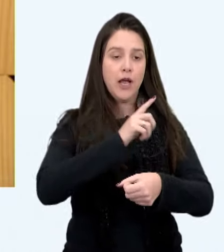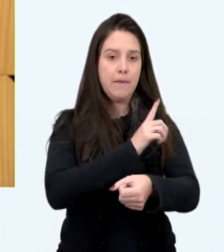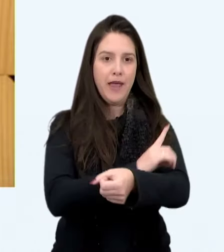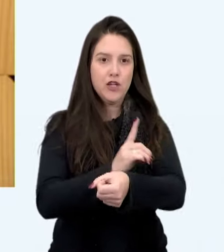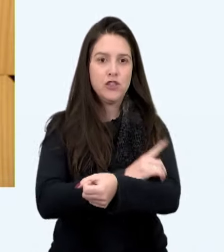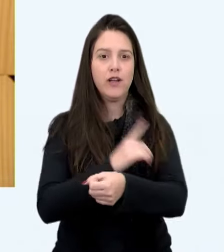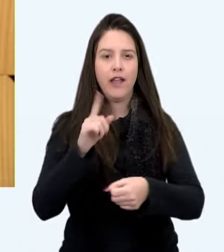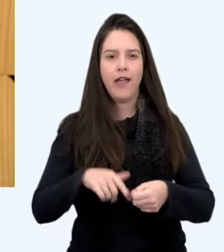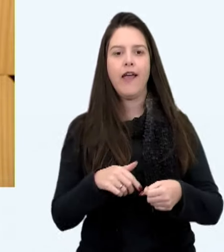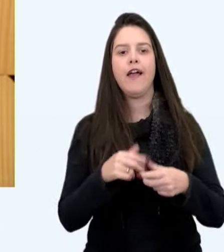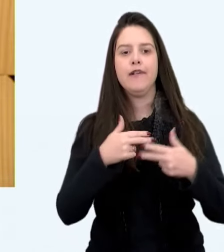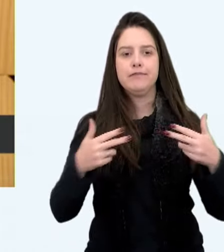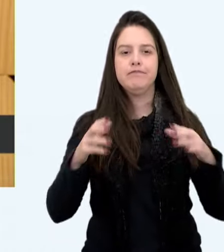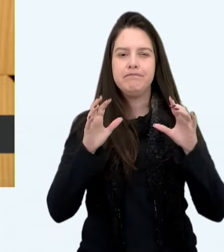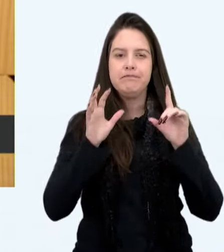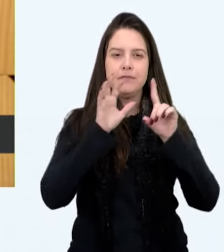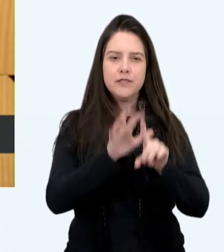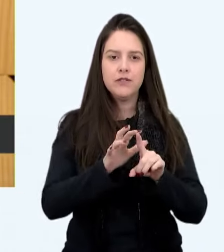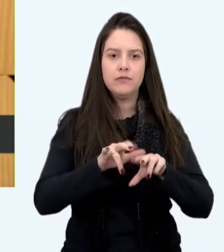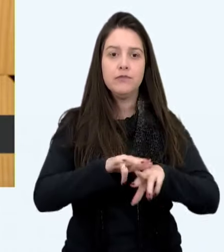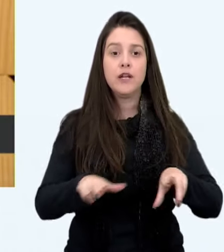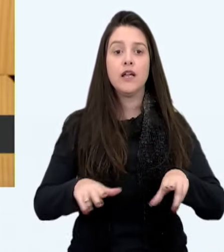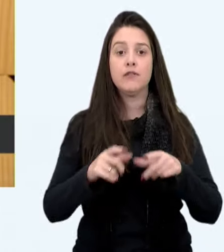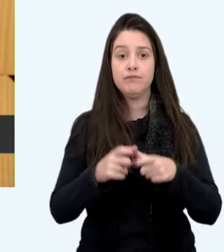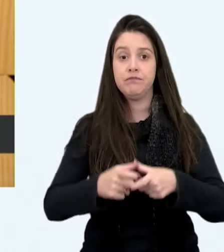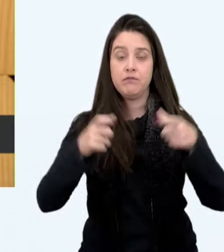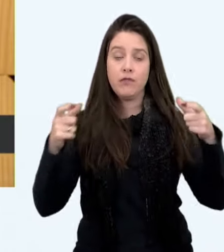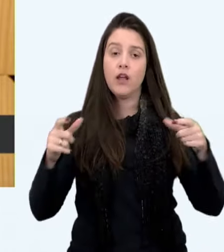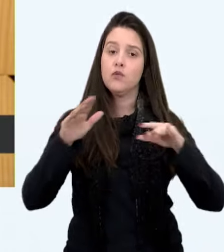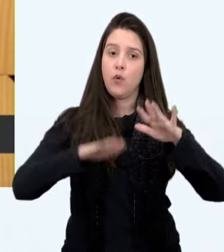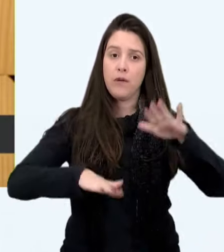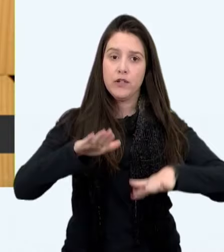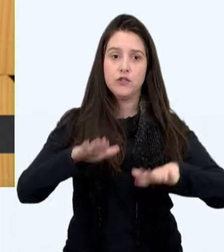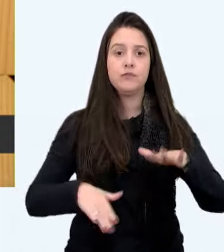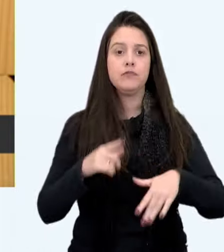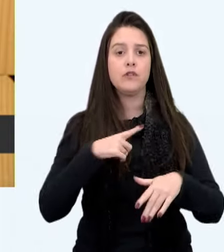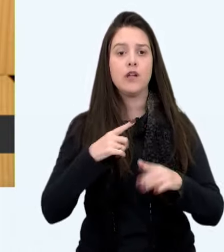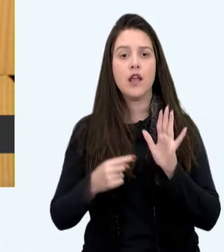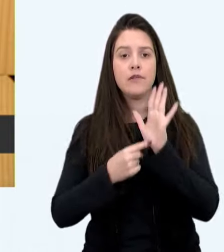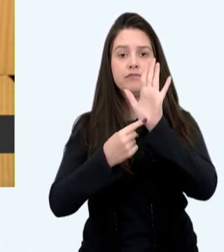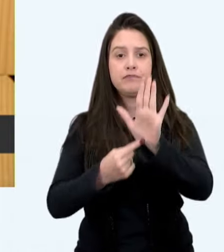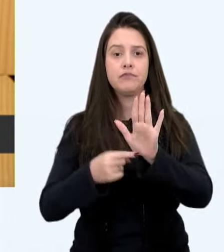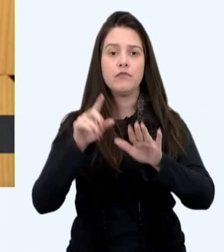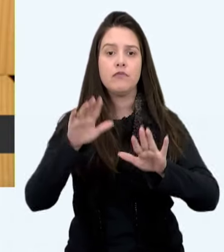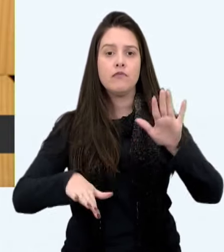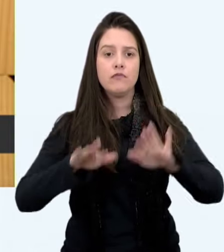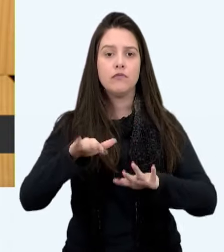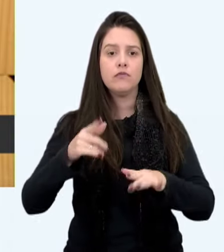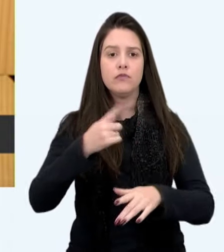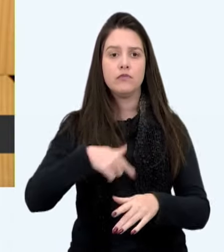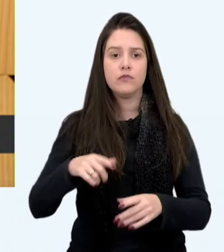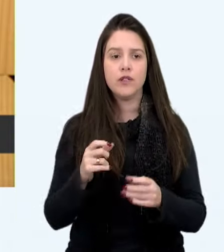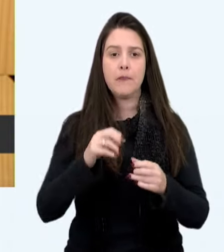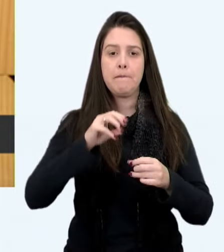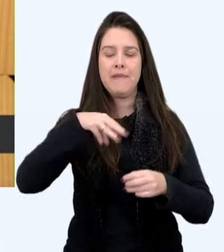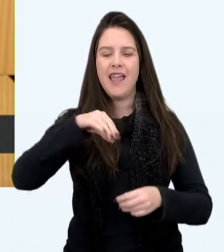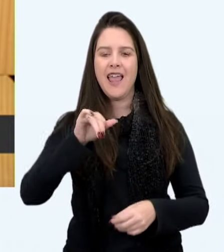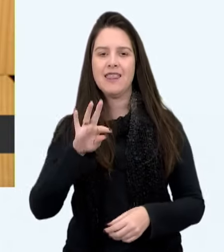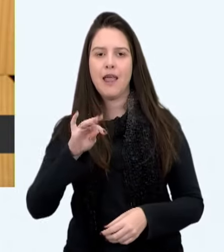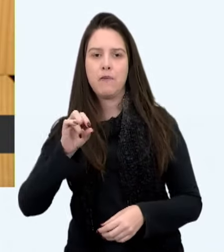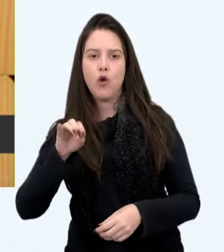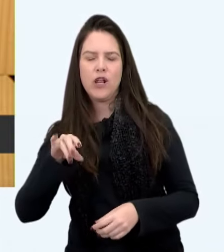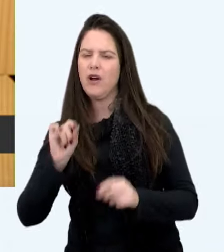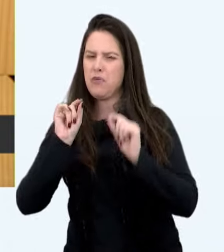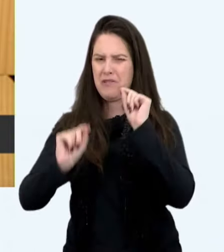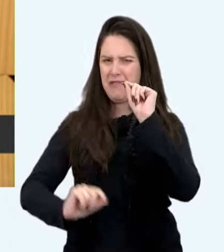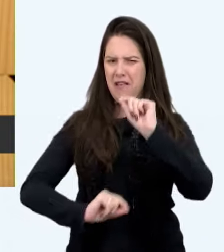de progressão lenta, gradual, normalmente, é caracterizada por uma doença endócrino-metabólica. O que é